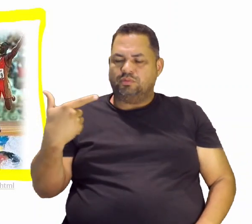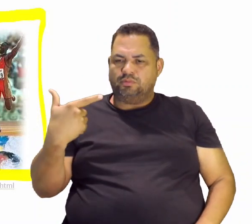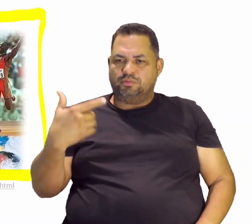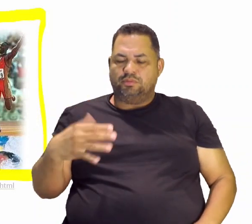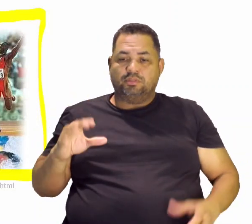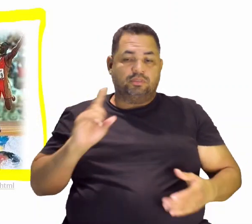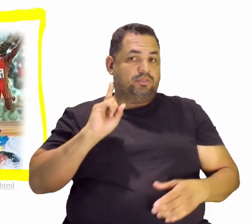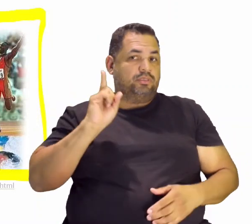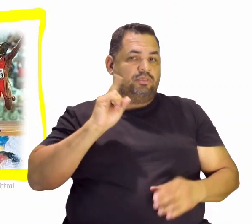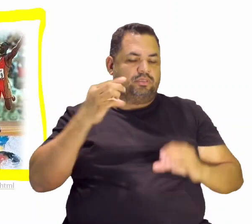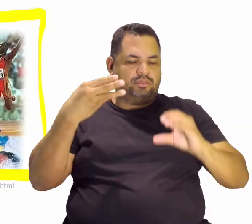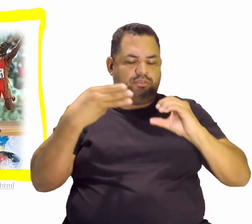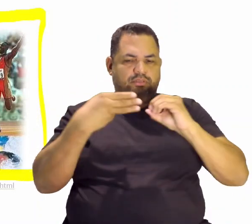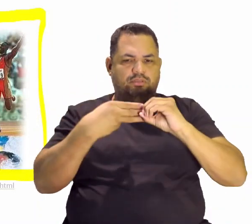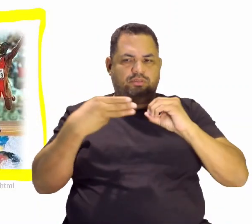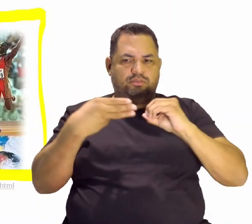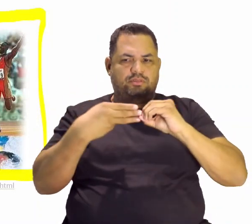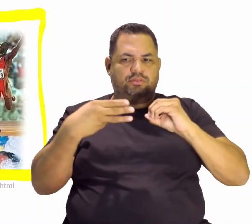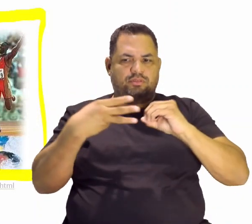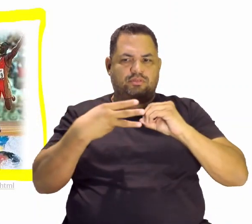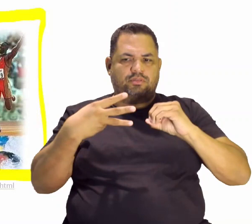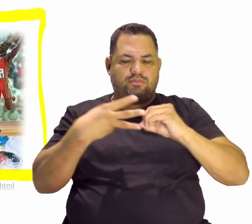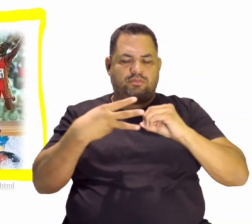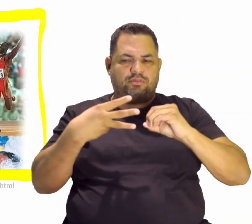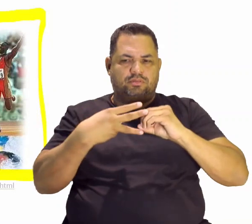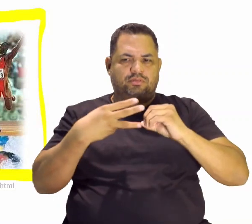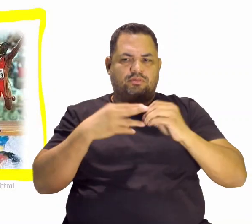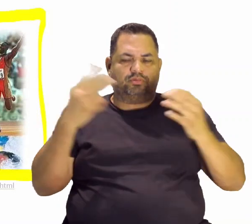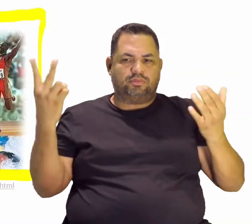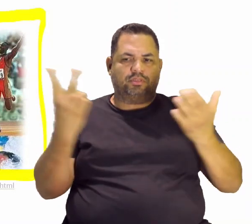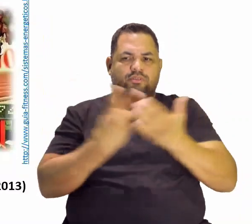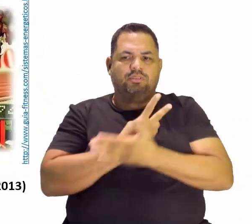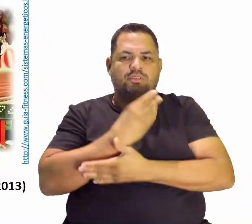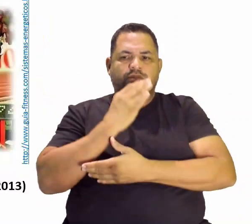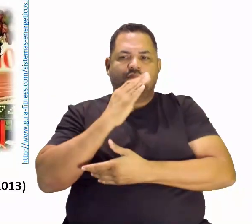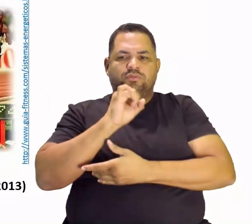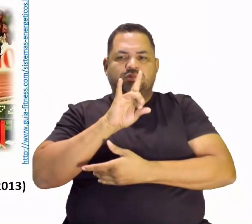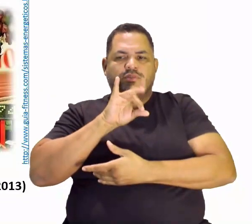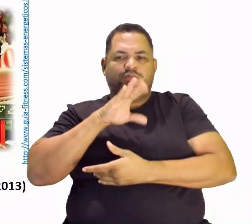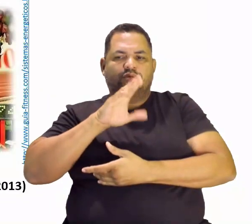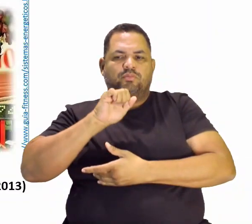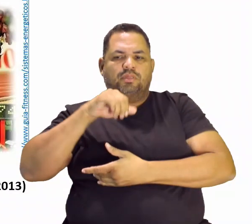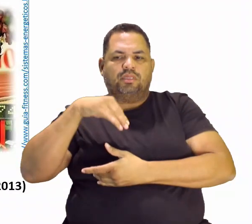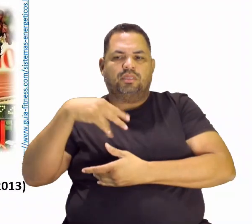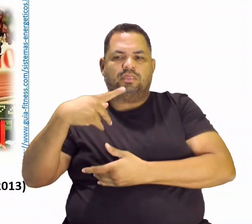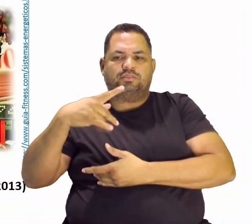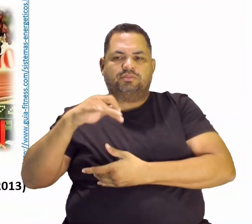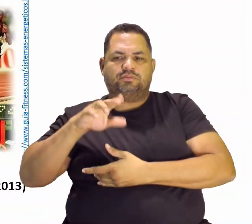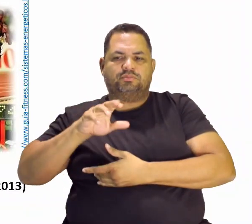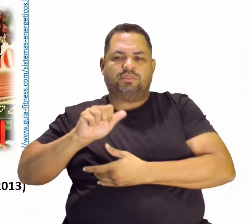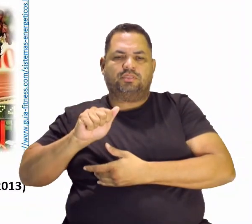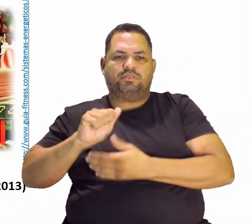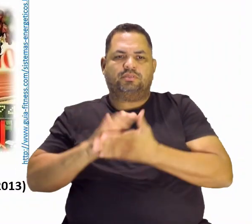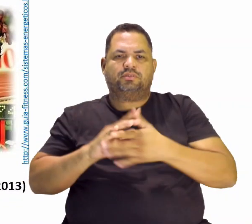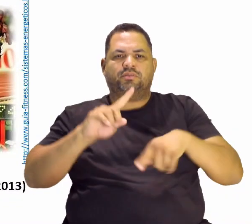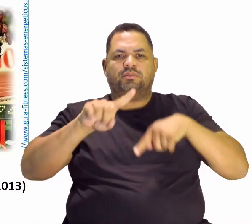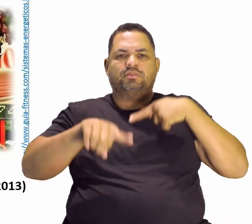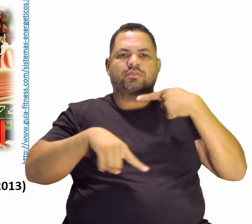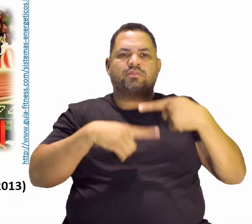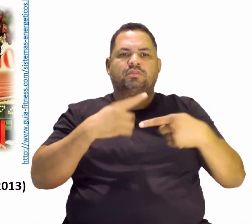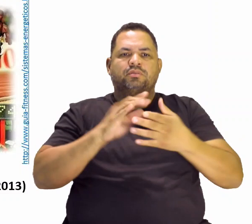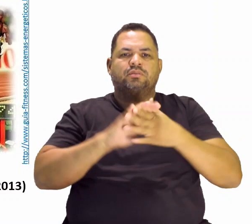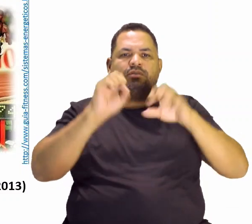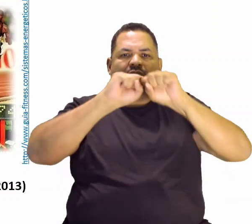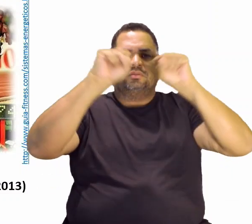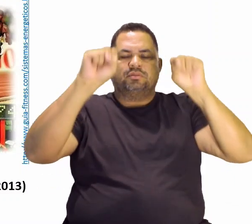viu que vai acontecer onde? No citoplasma, ok? Depois nós temos o sistema